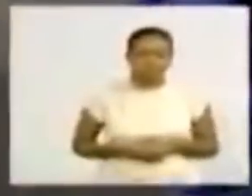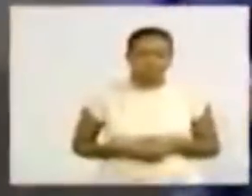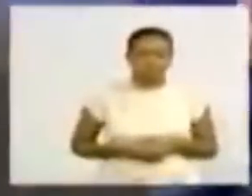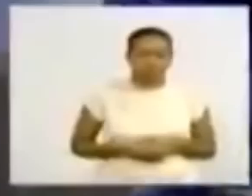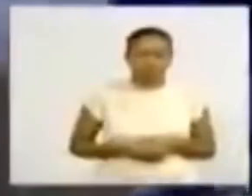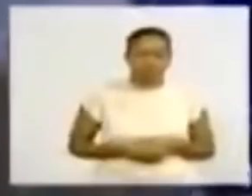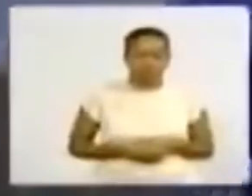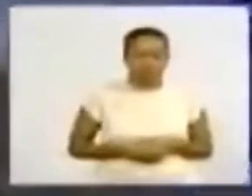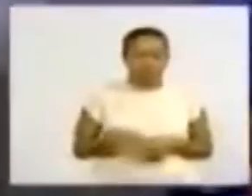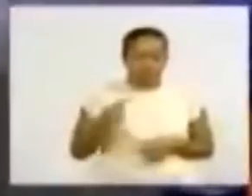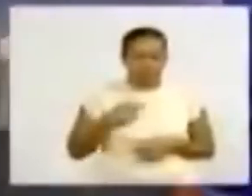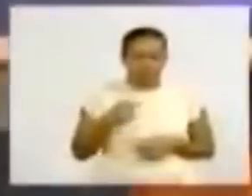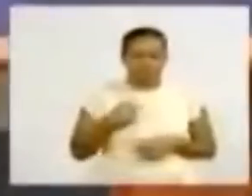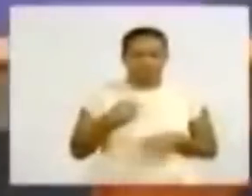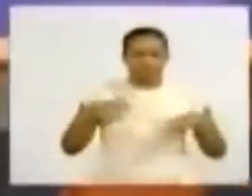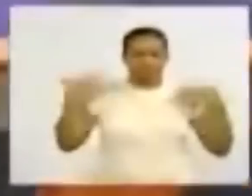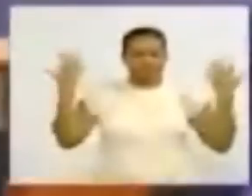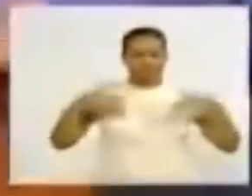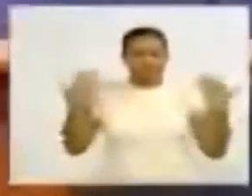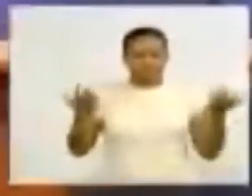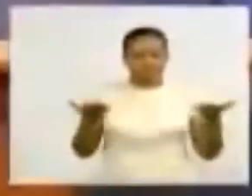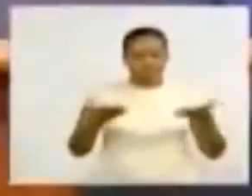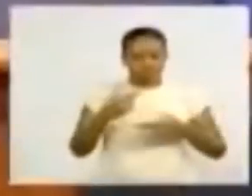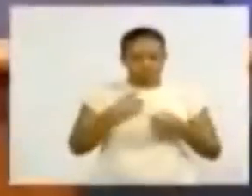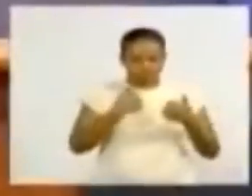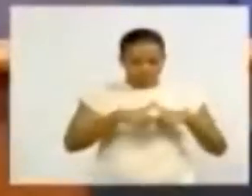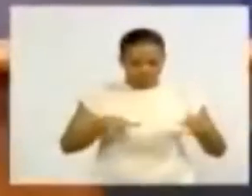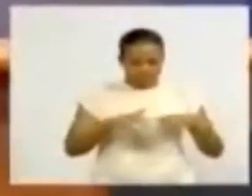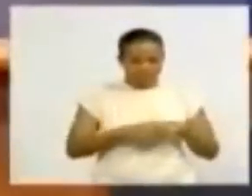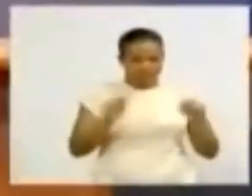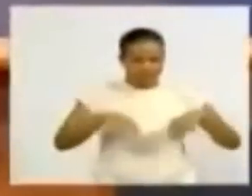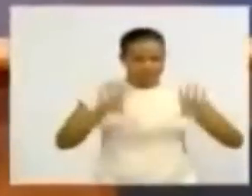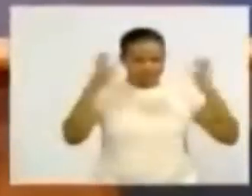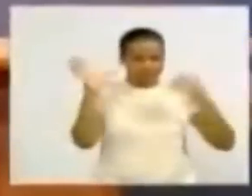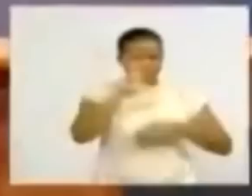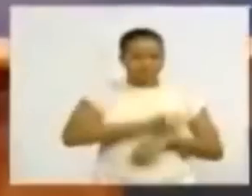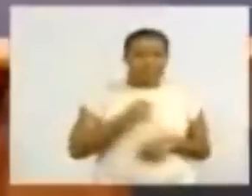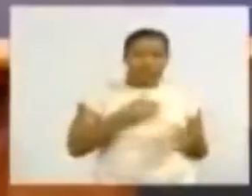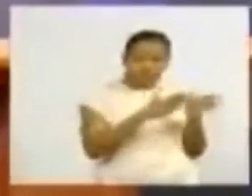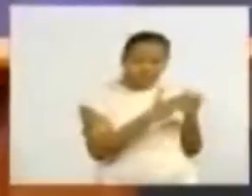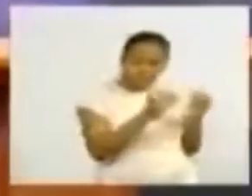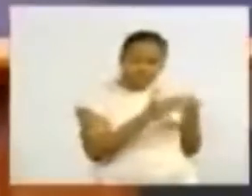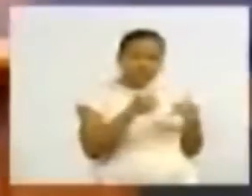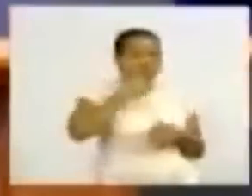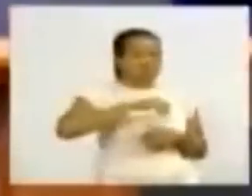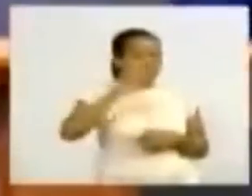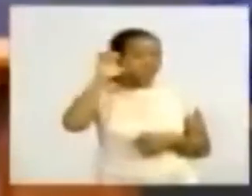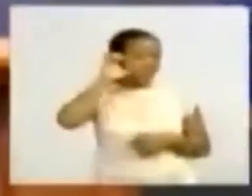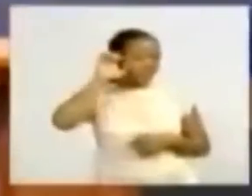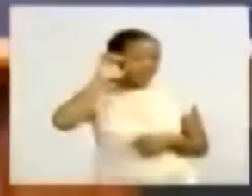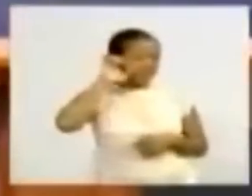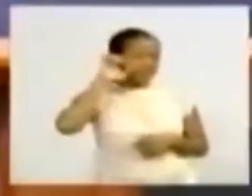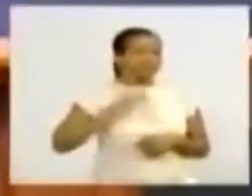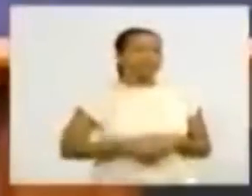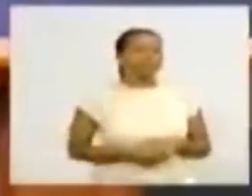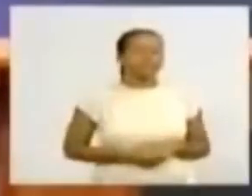E é com muito orgulho que hoje eu estou aqui na Festa da Misericórdia, que eu pedi para Eliana o ano passado, para Eliana e o Ricardo, o ano